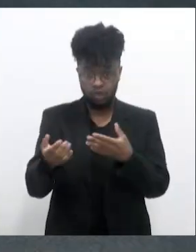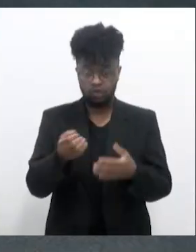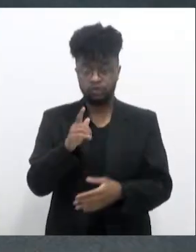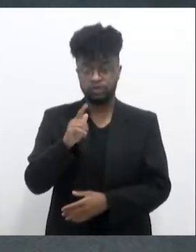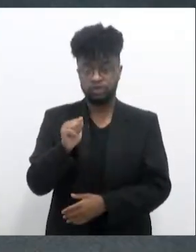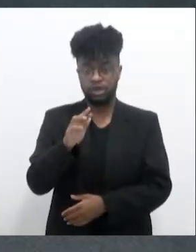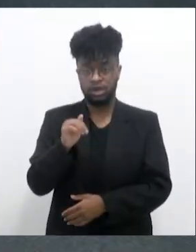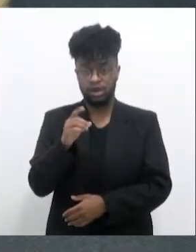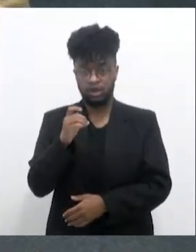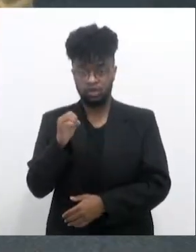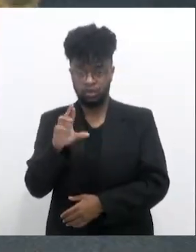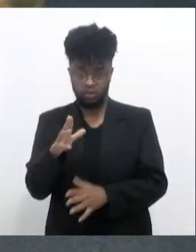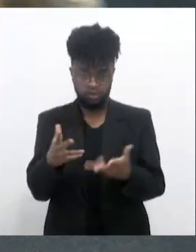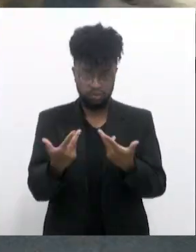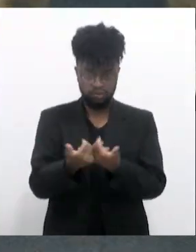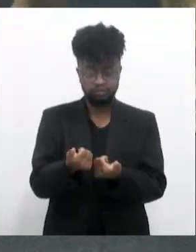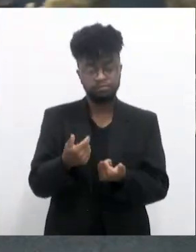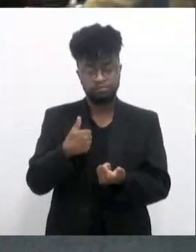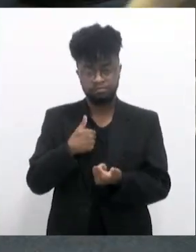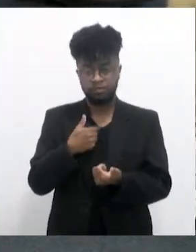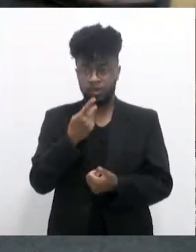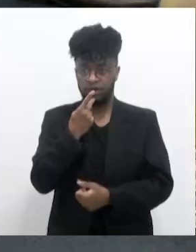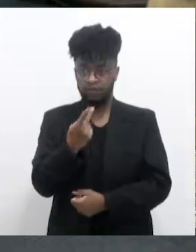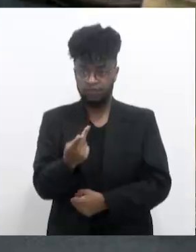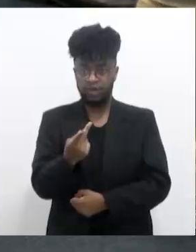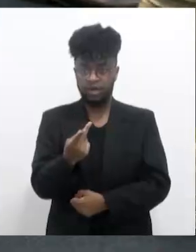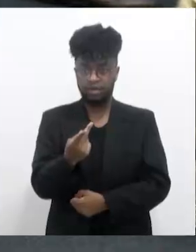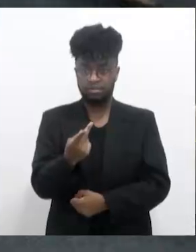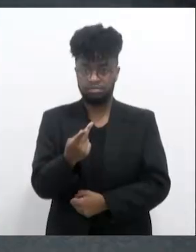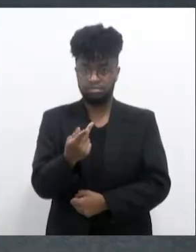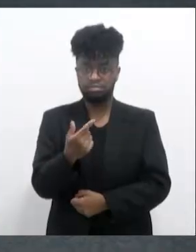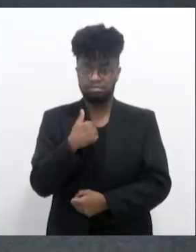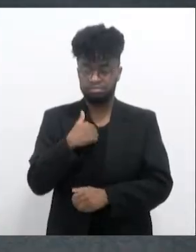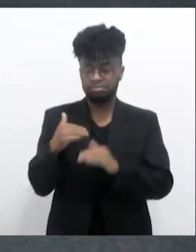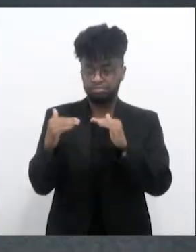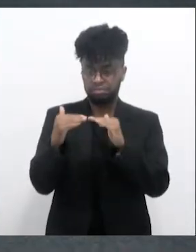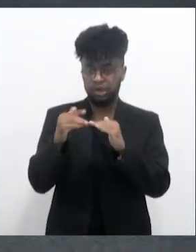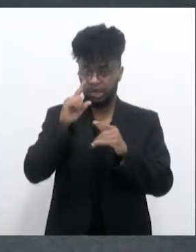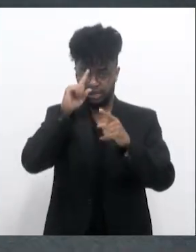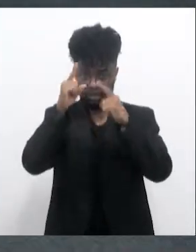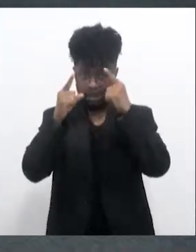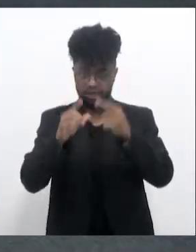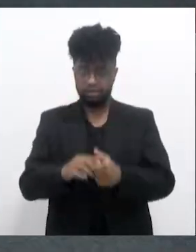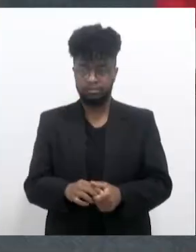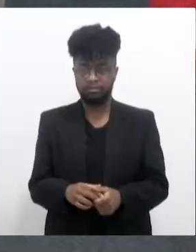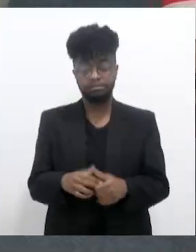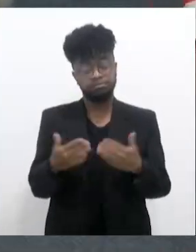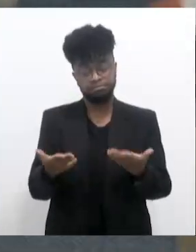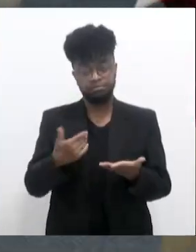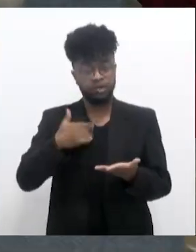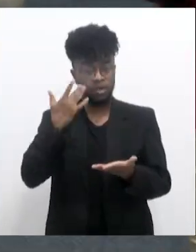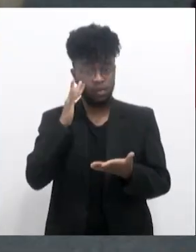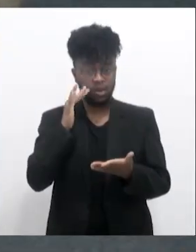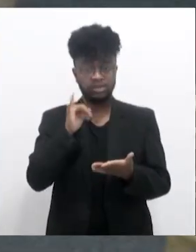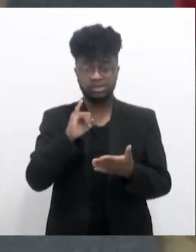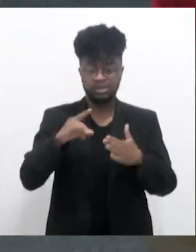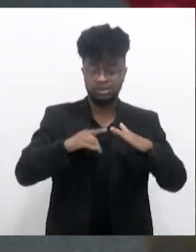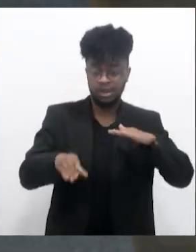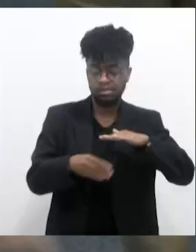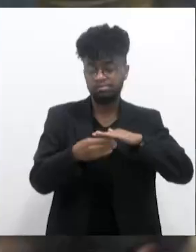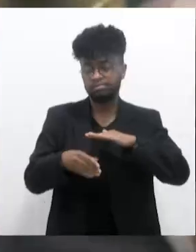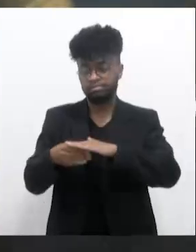geradores mais eficientes, eu quero dizer que eu particularmente sou simpático a essa ideia. E eu acho que através de subemendas,